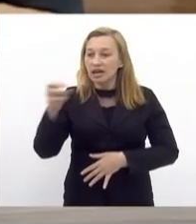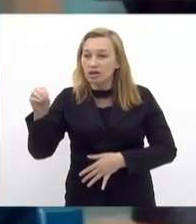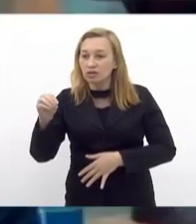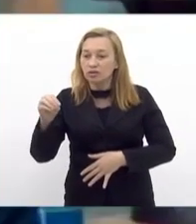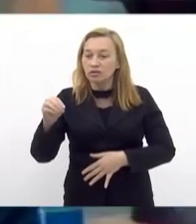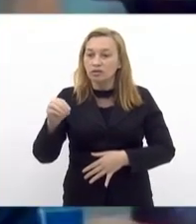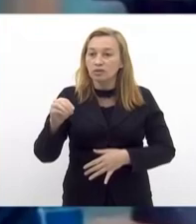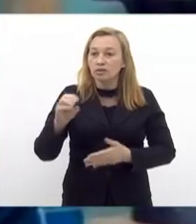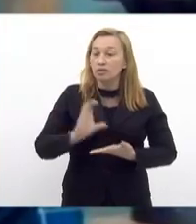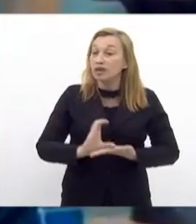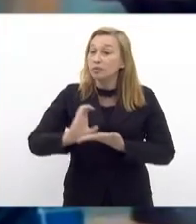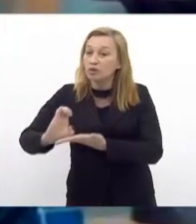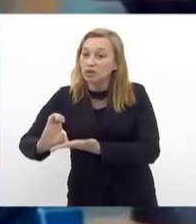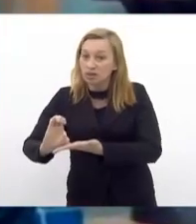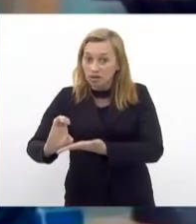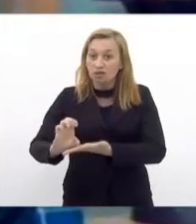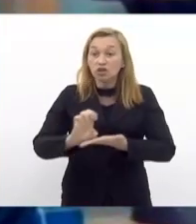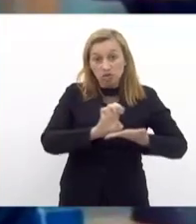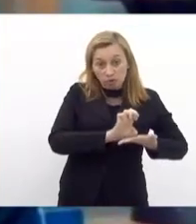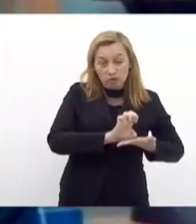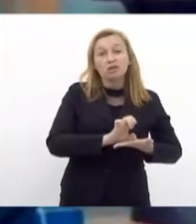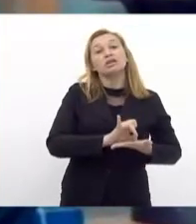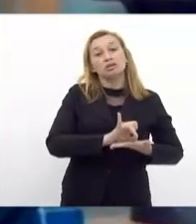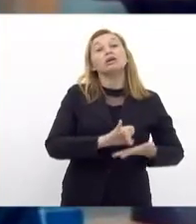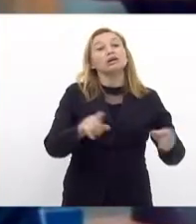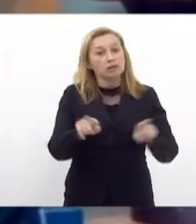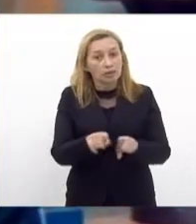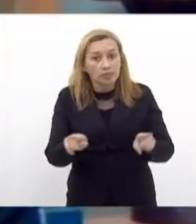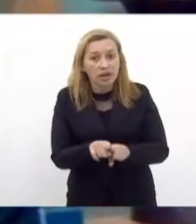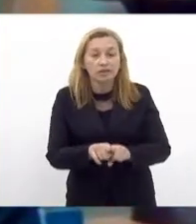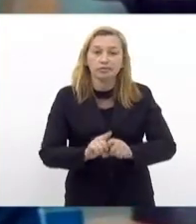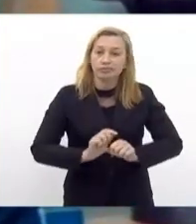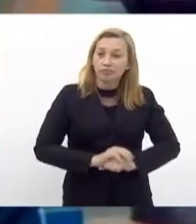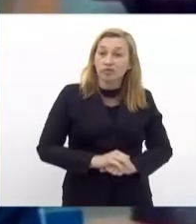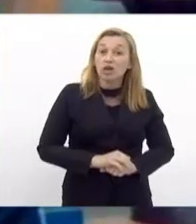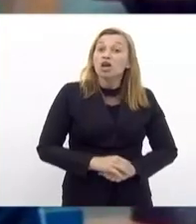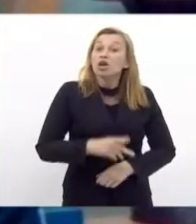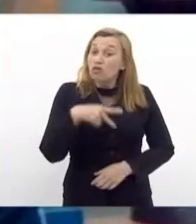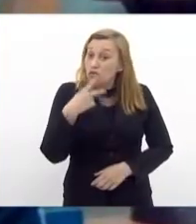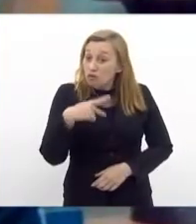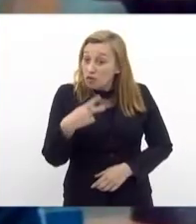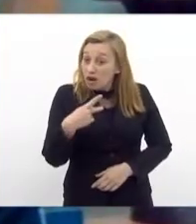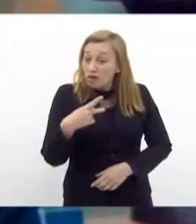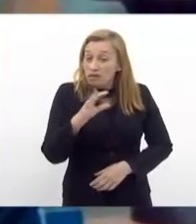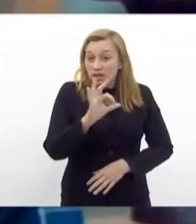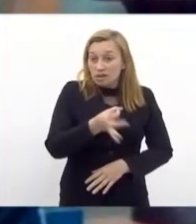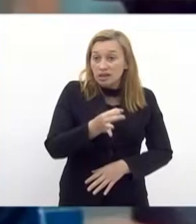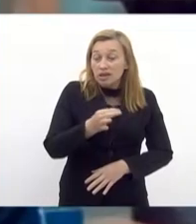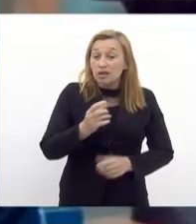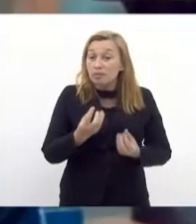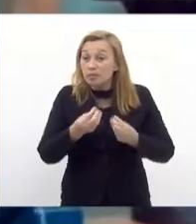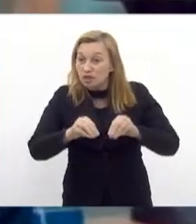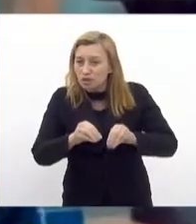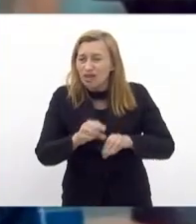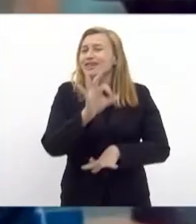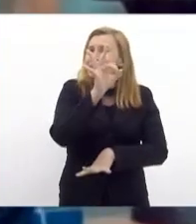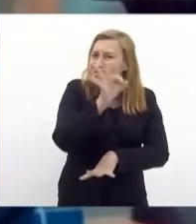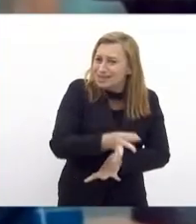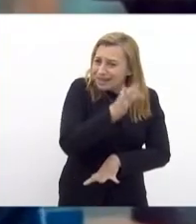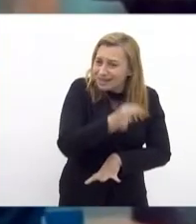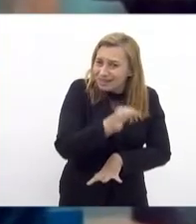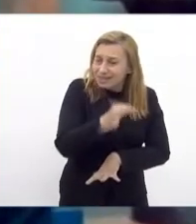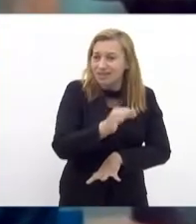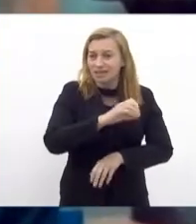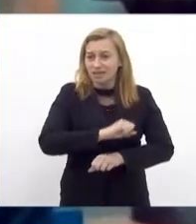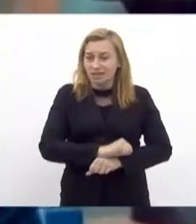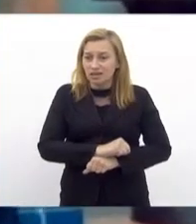importação e como para exportação, né? E eu te diria que, inclusive, afetaria qualquer... Vamos imaginar um